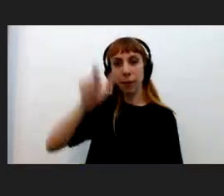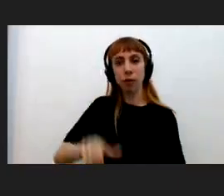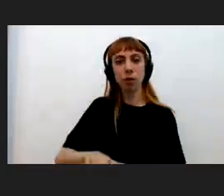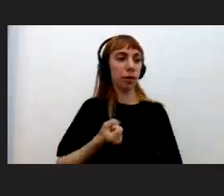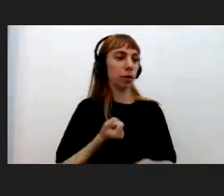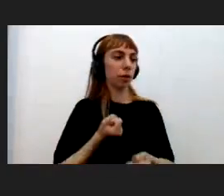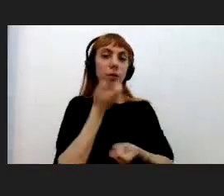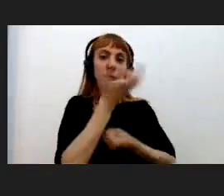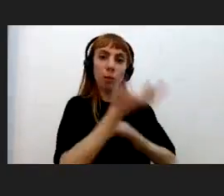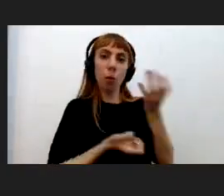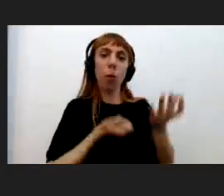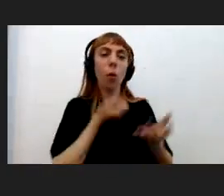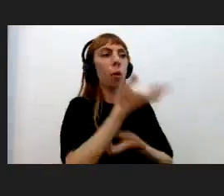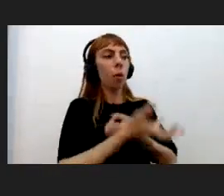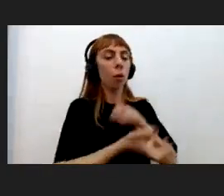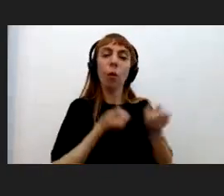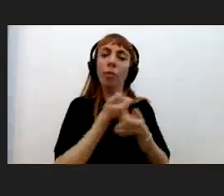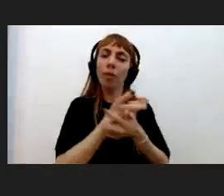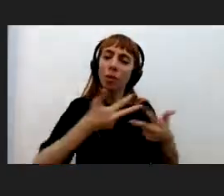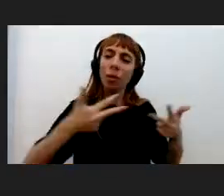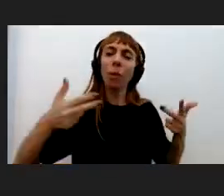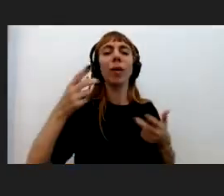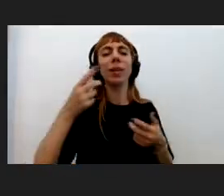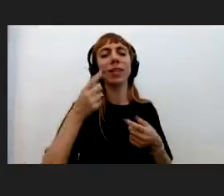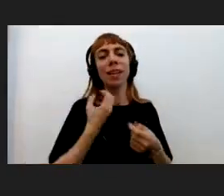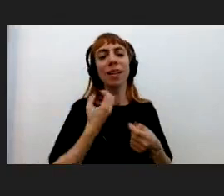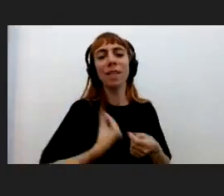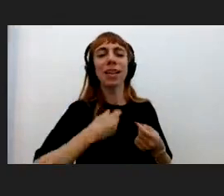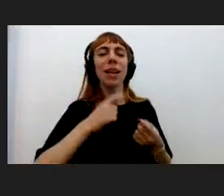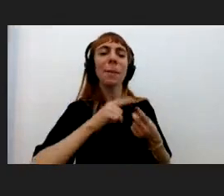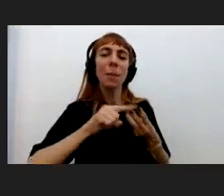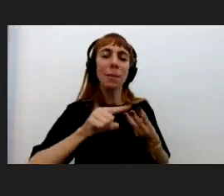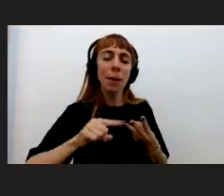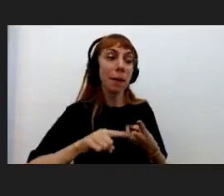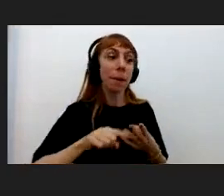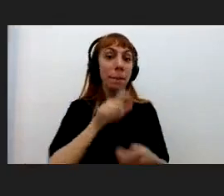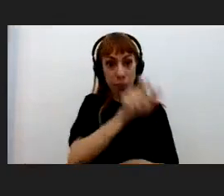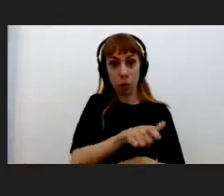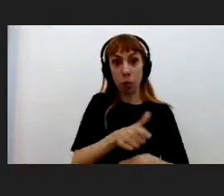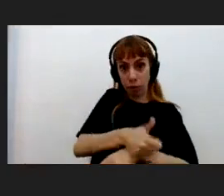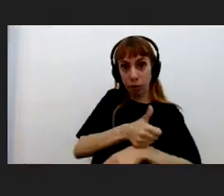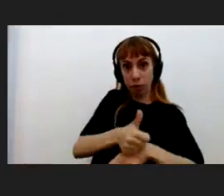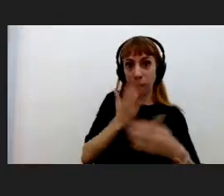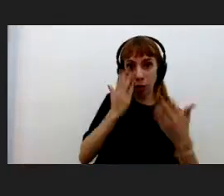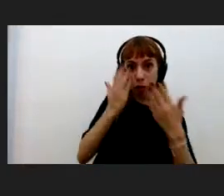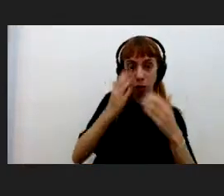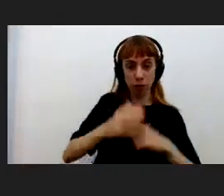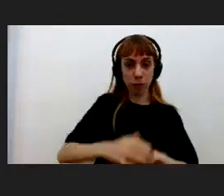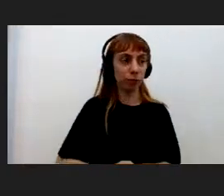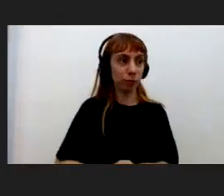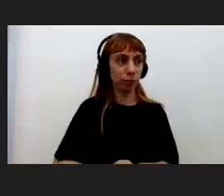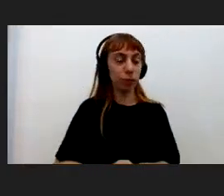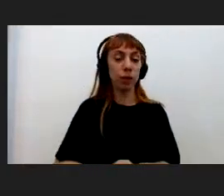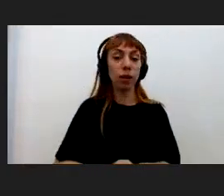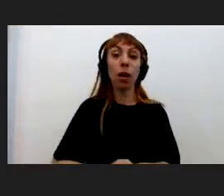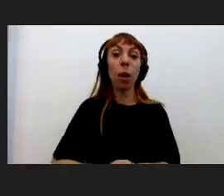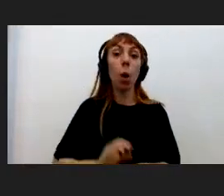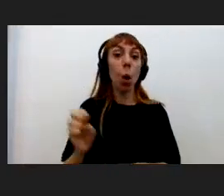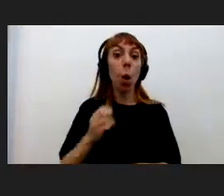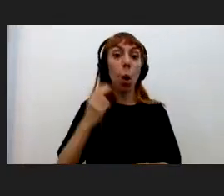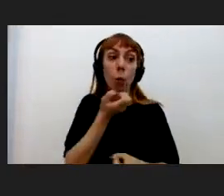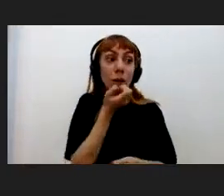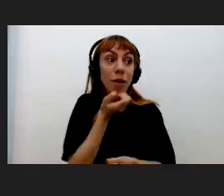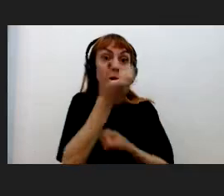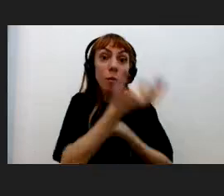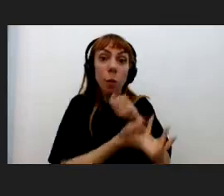junto a uma outra pessoa que não necessariamente eu tenha vínculo ou não, quer dizer, não é, não vou